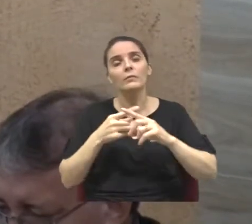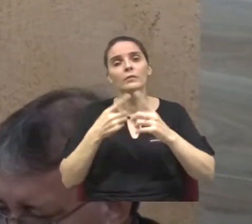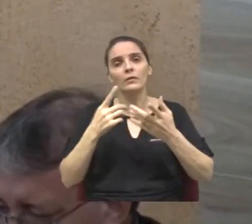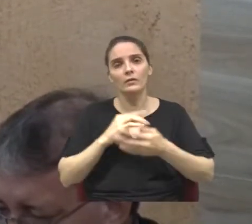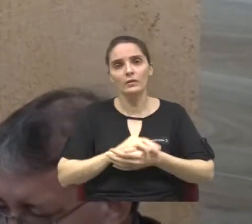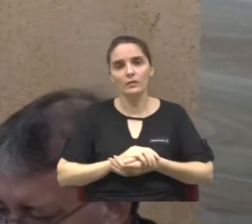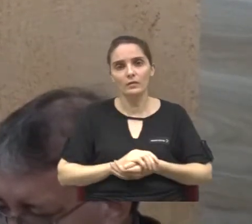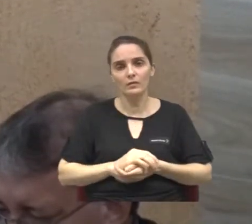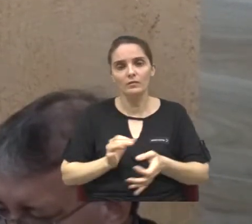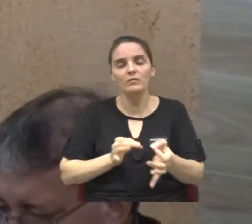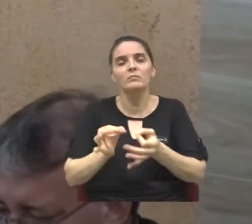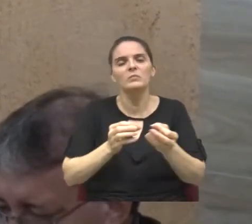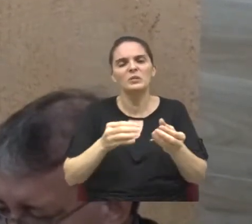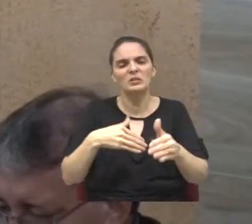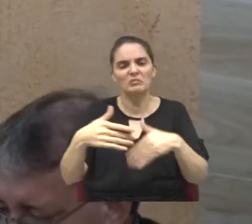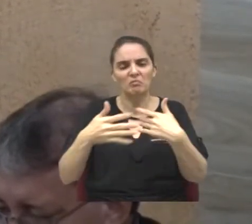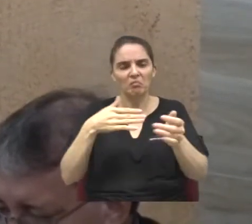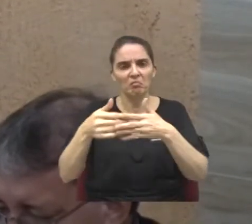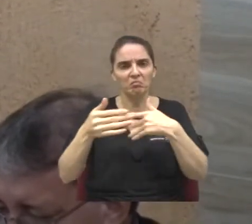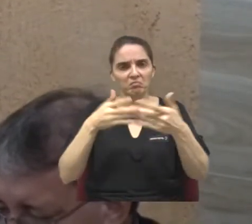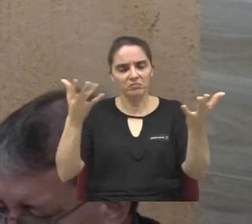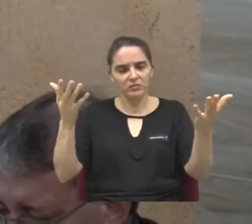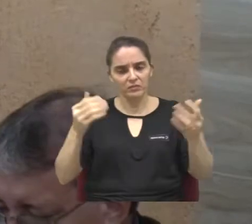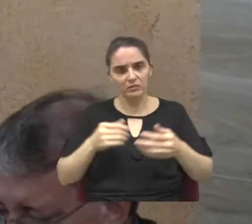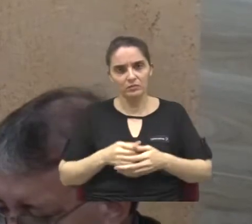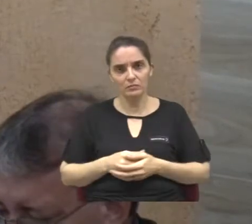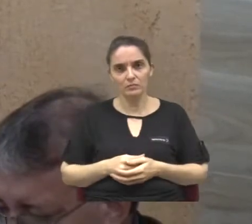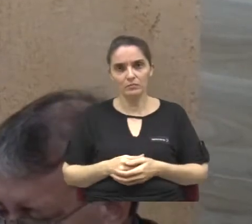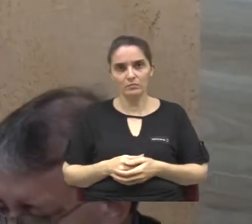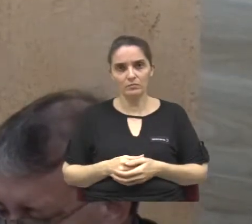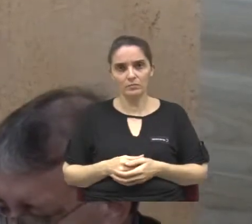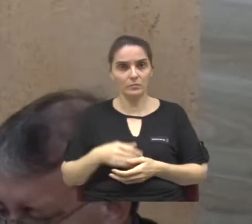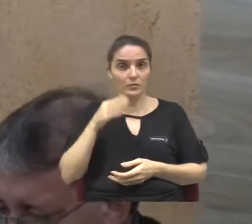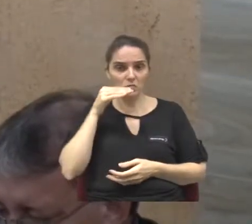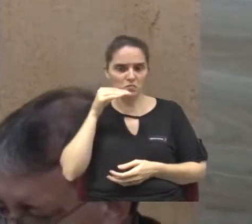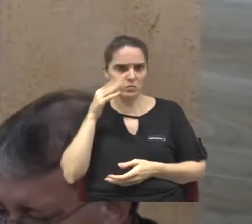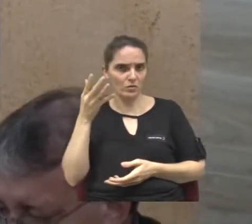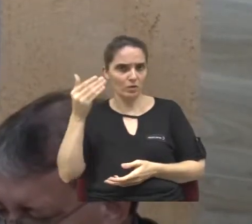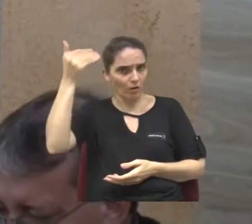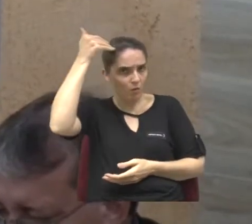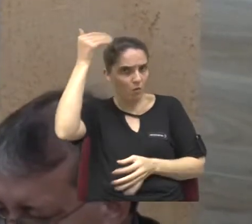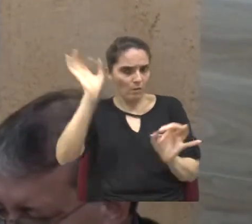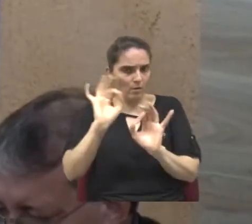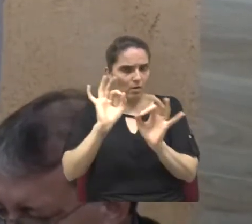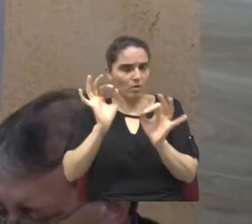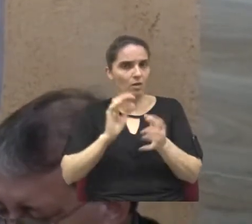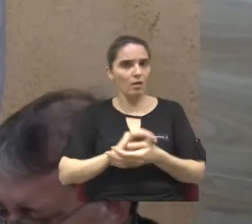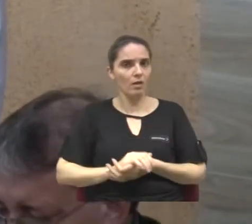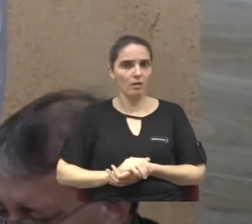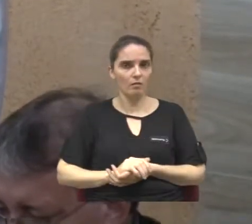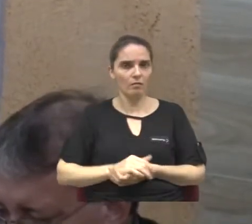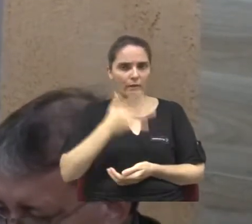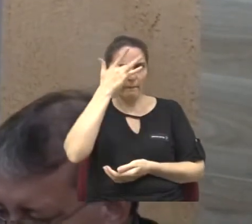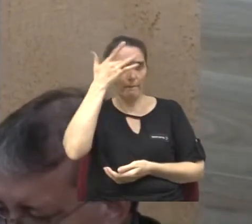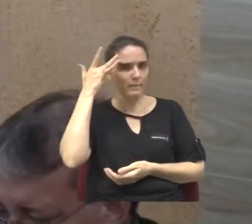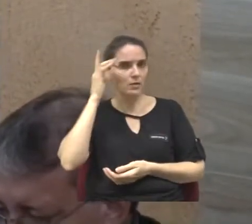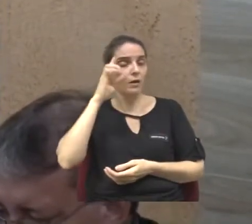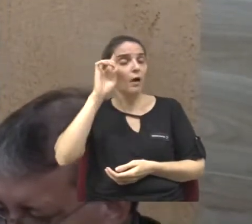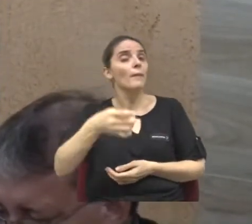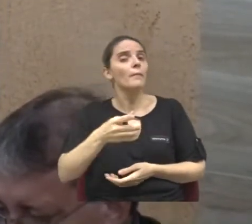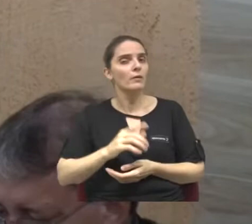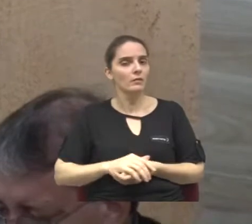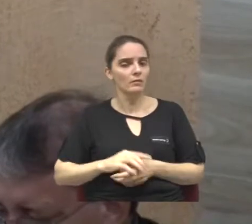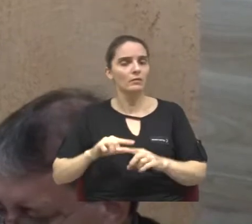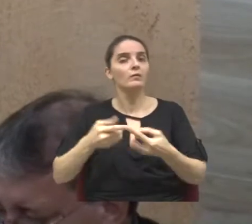Mandar um projeto dessa forma? Os comissionados não têm culpa. Foi a mando de alguém. Mas cadê o prefeito para me